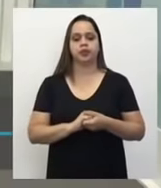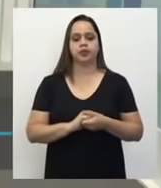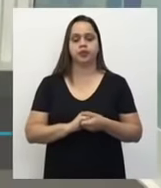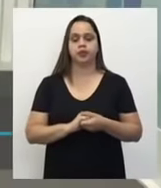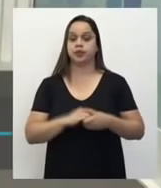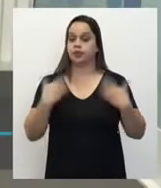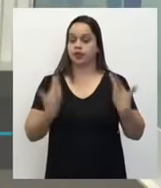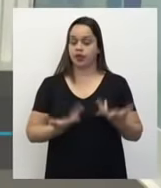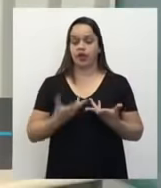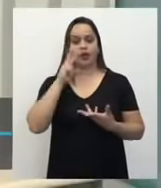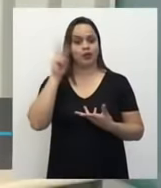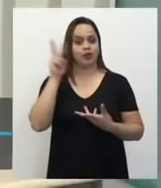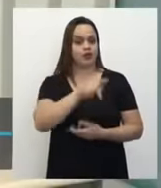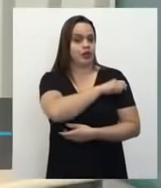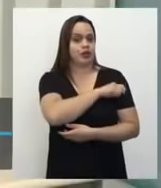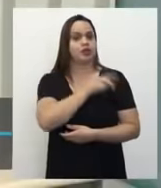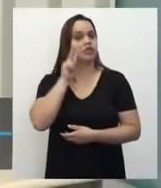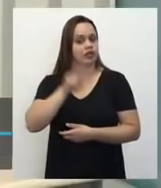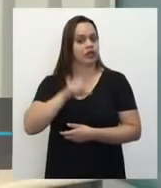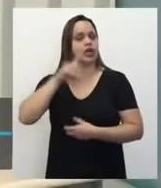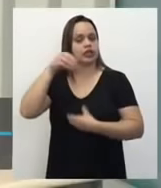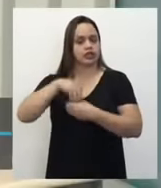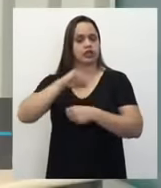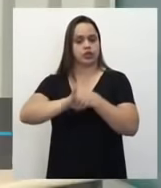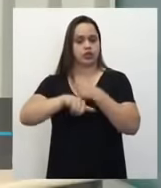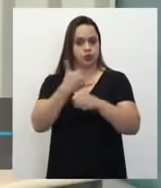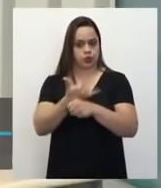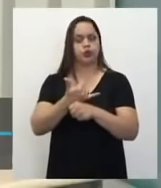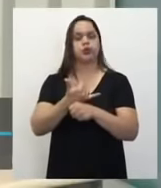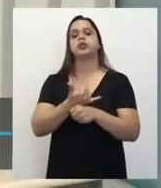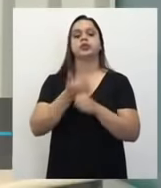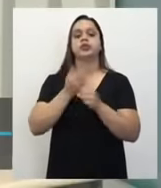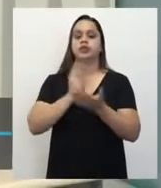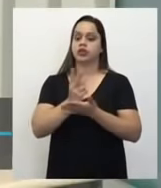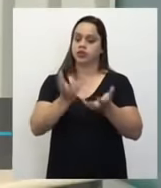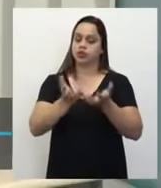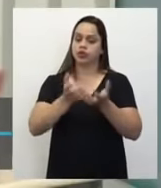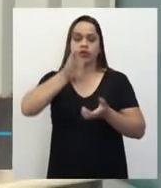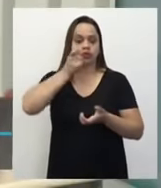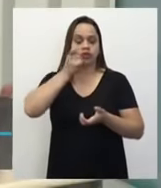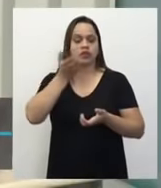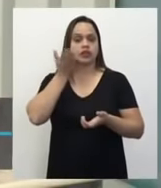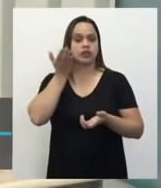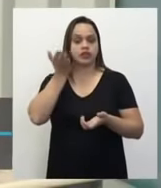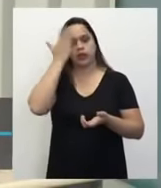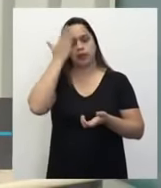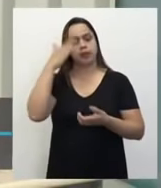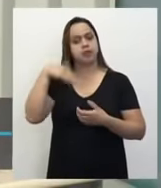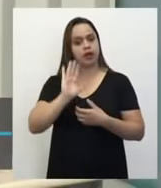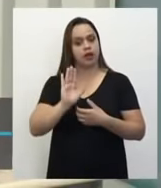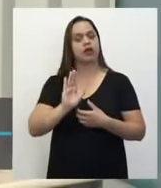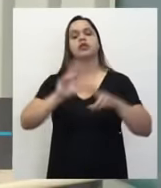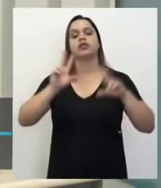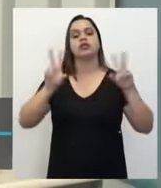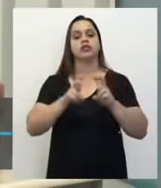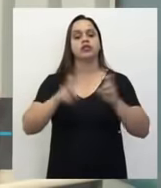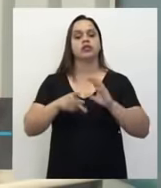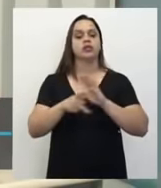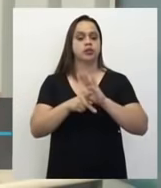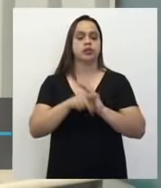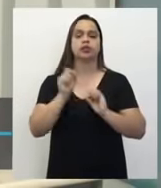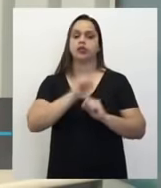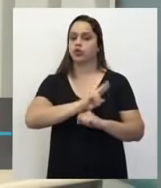Turma, esse é um vídeo que está no YouTube, quem quiser continuar assistindo, saber um pouquinho mais sobre o figurinista. O nome